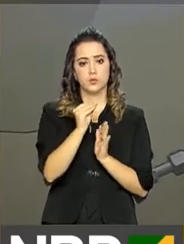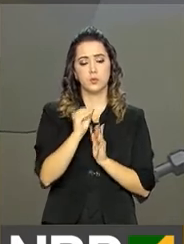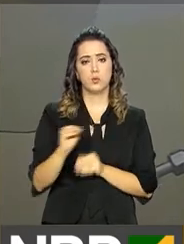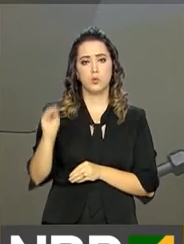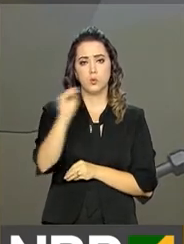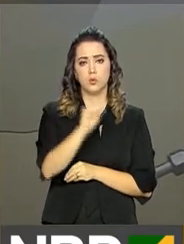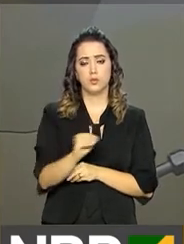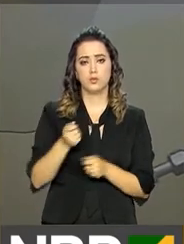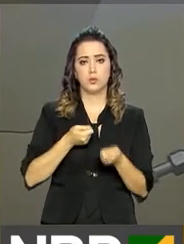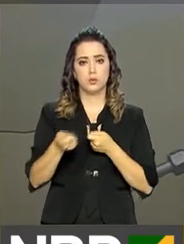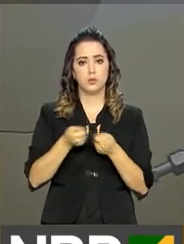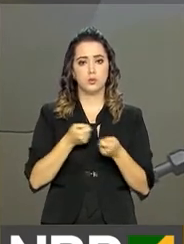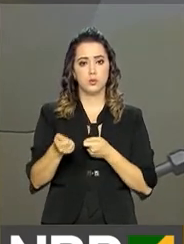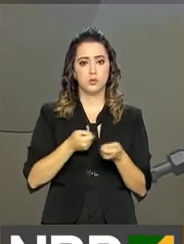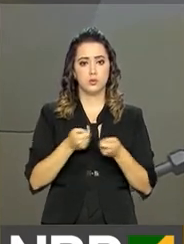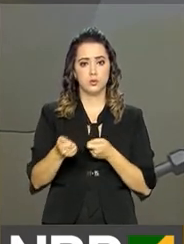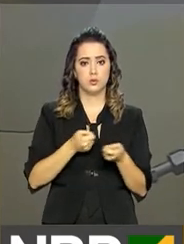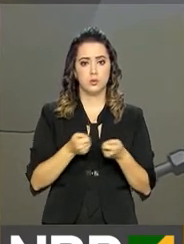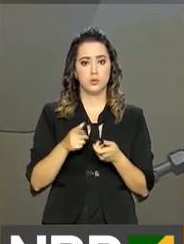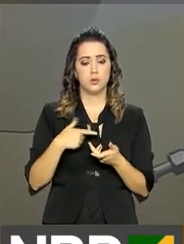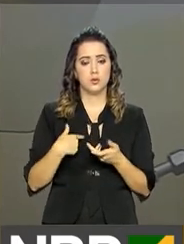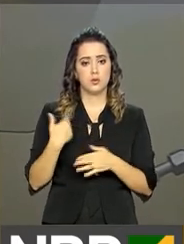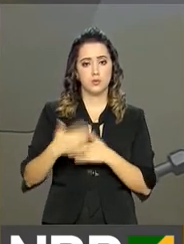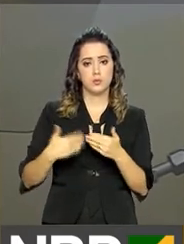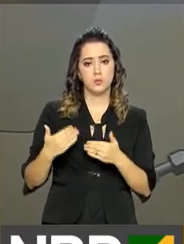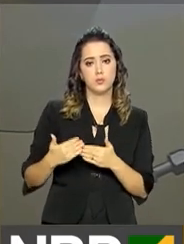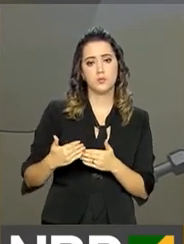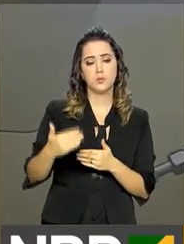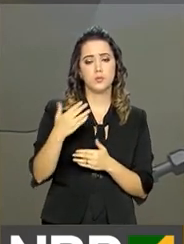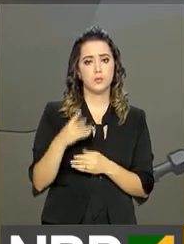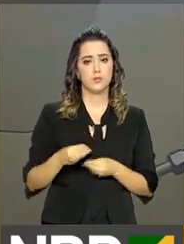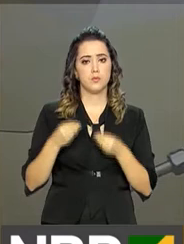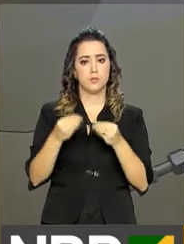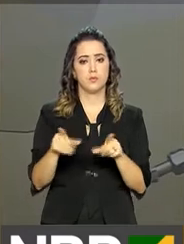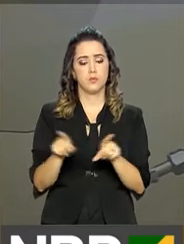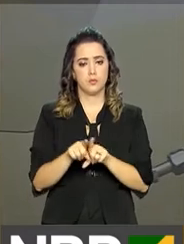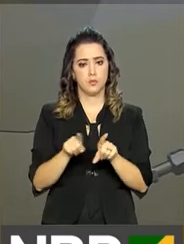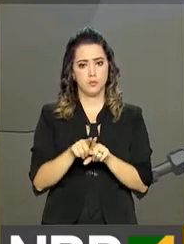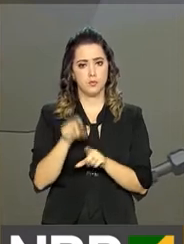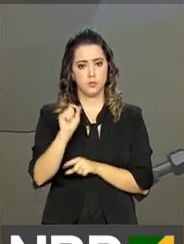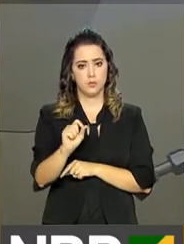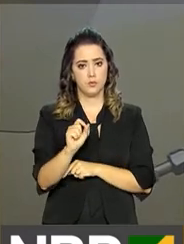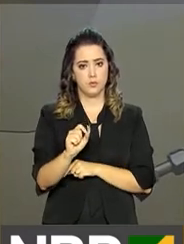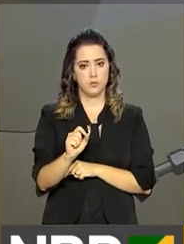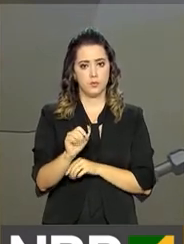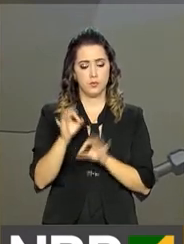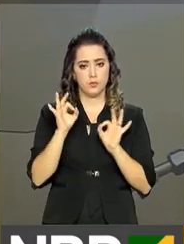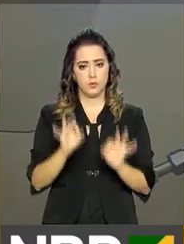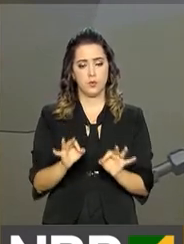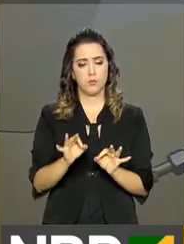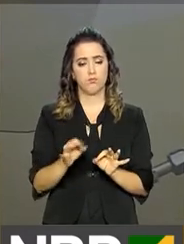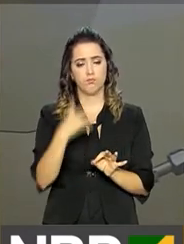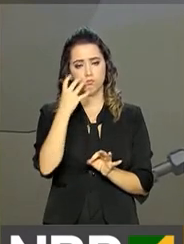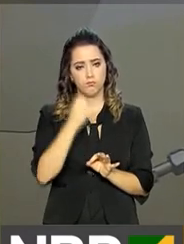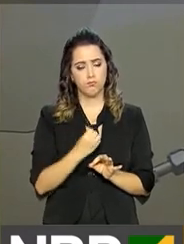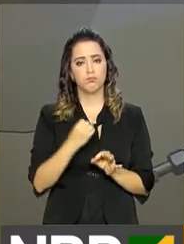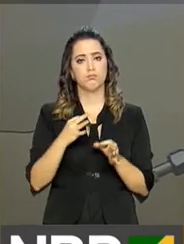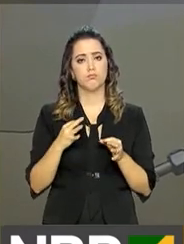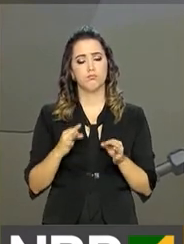o controle e o acompanhamento, que garantem também, convenhamos, a seriedade, a